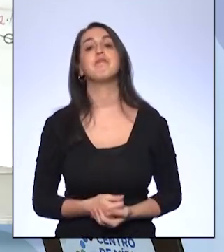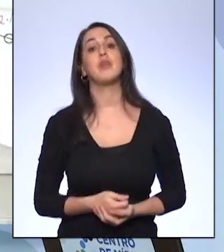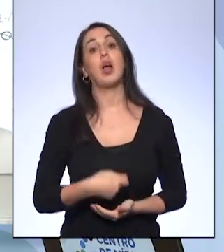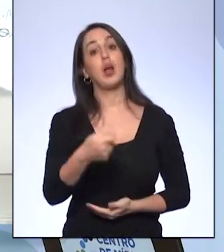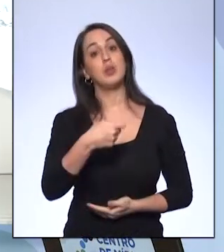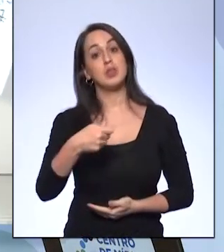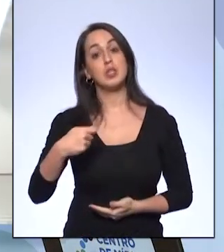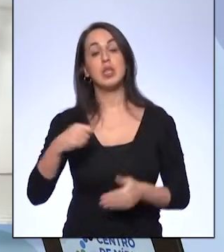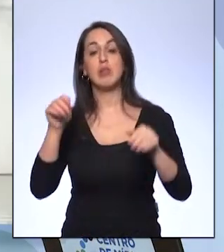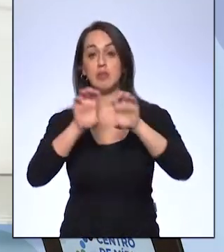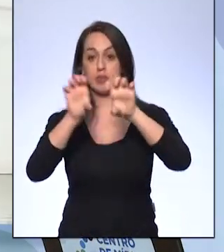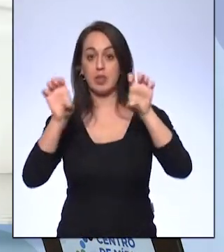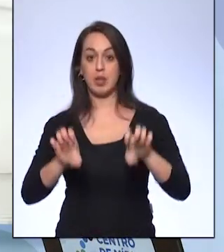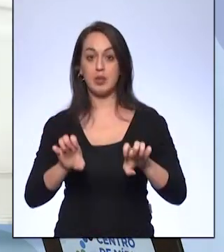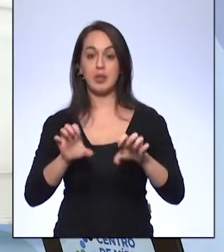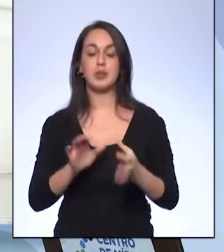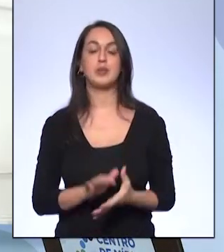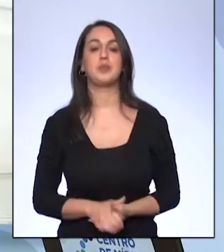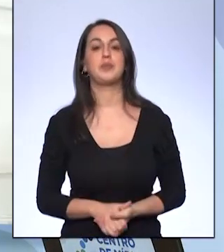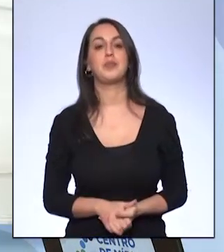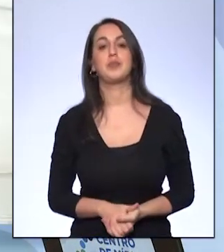a equação.